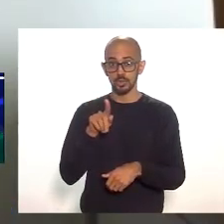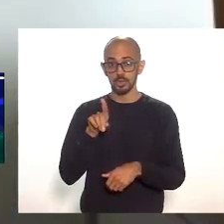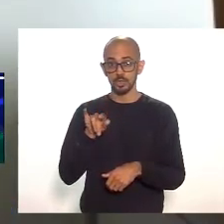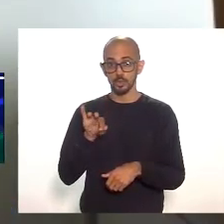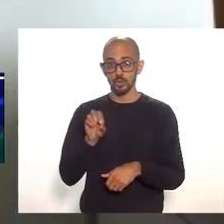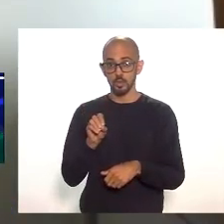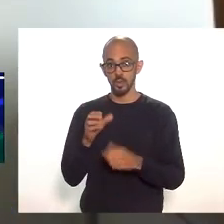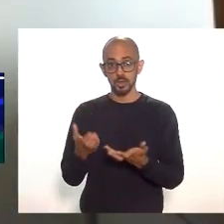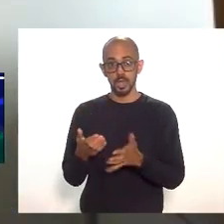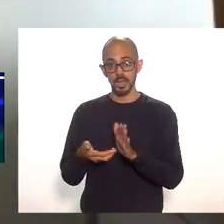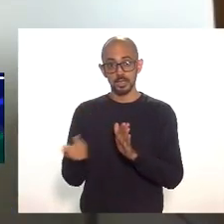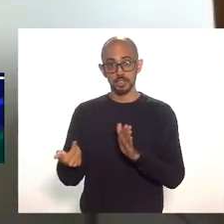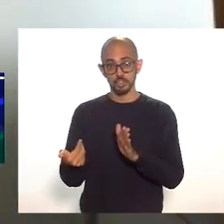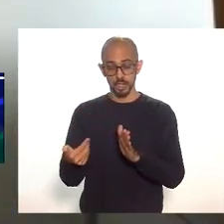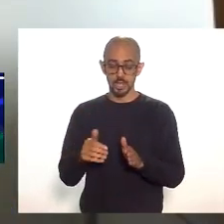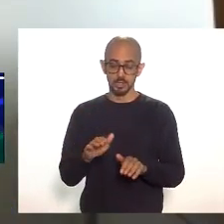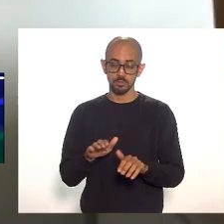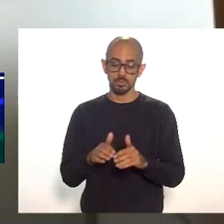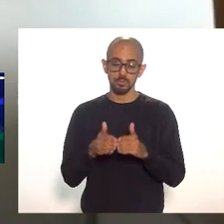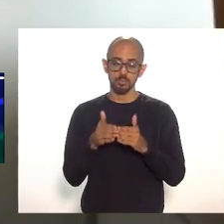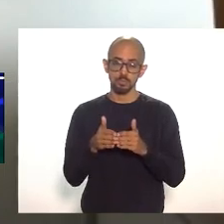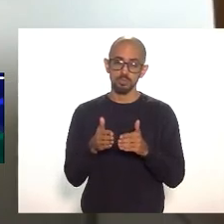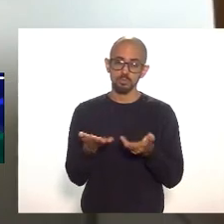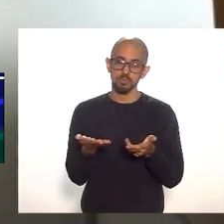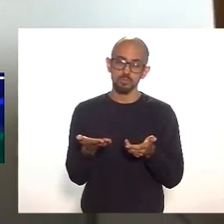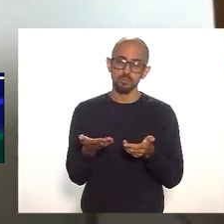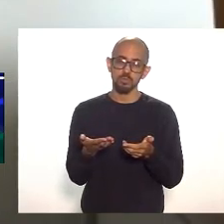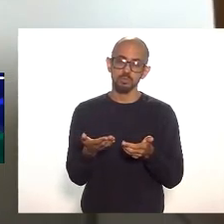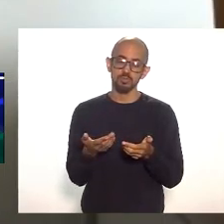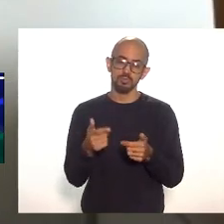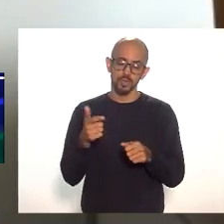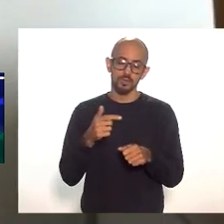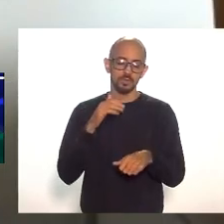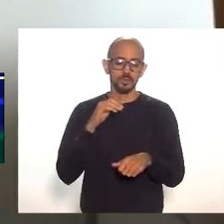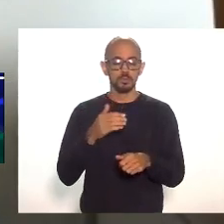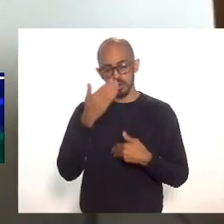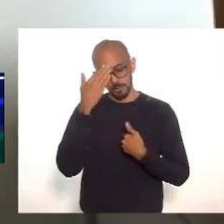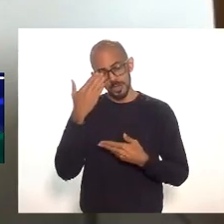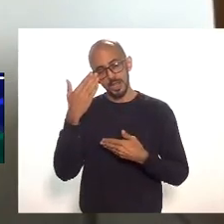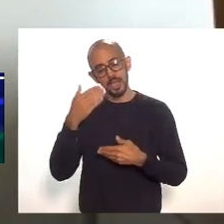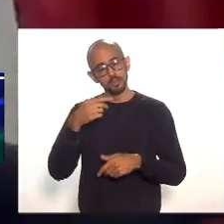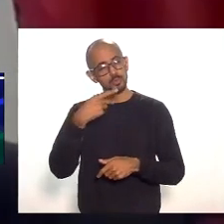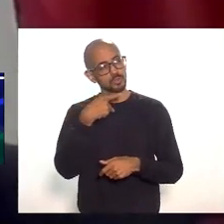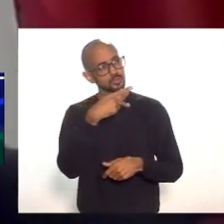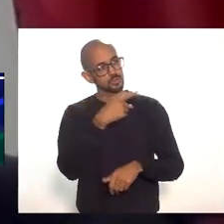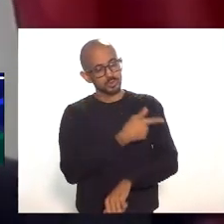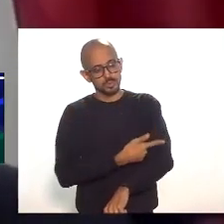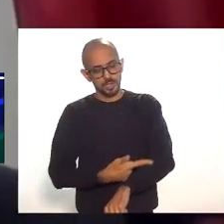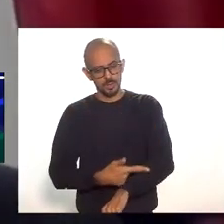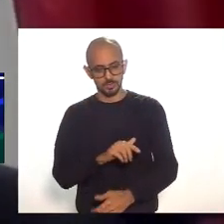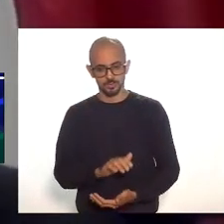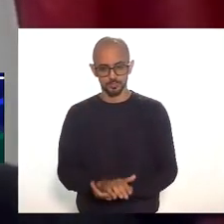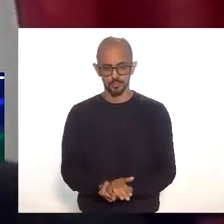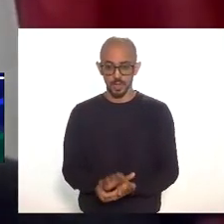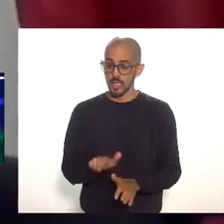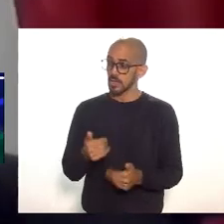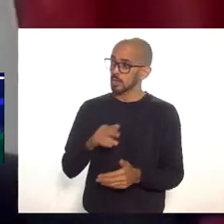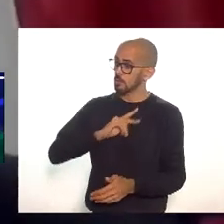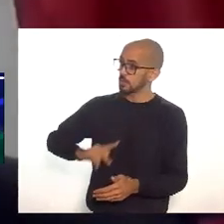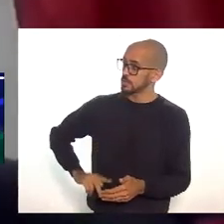reflexão que eu solicito a Vossa Excelência. Muito obrigado pela sua cortesia e pela parte. Para concluir, presidente, é só para poder